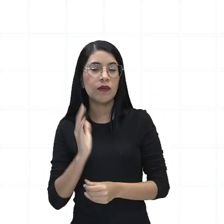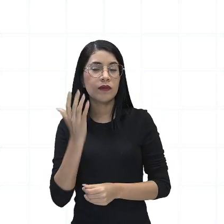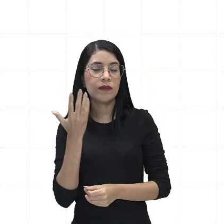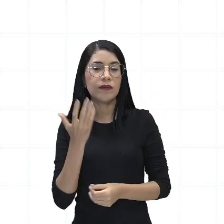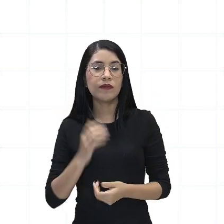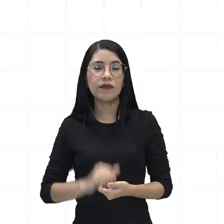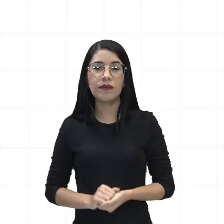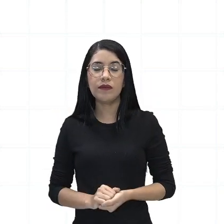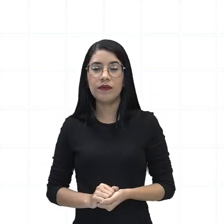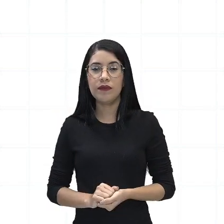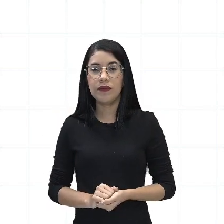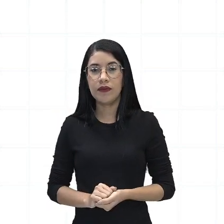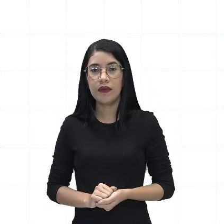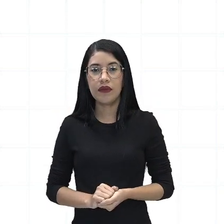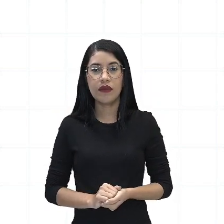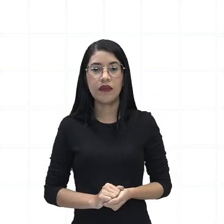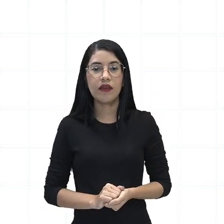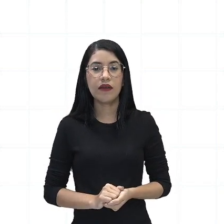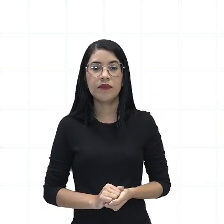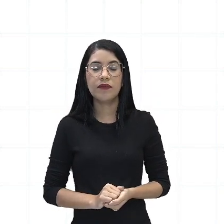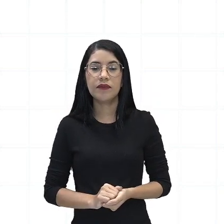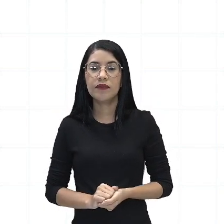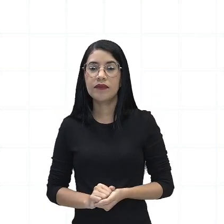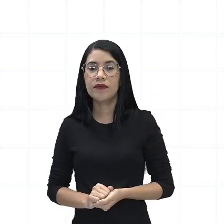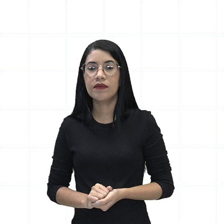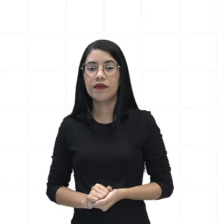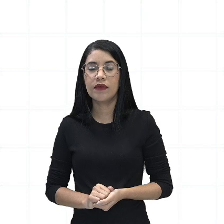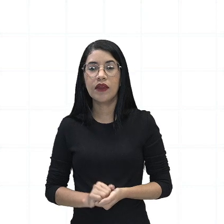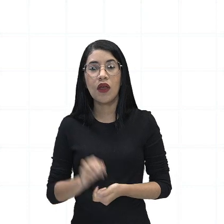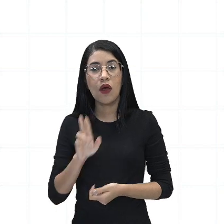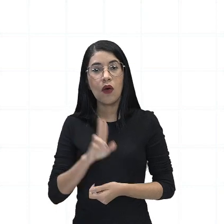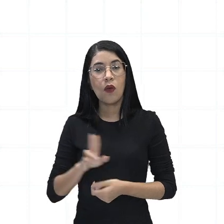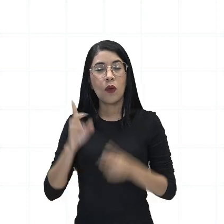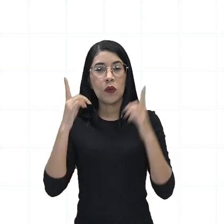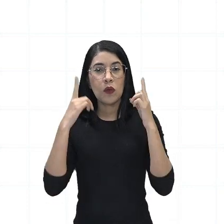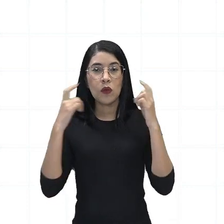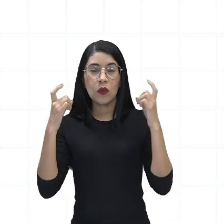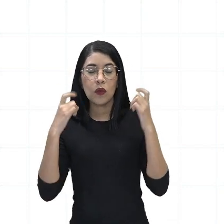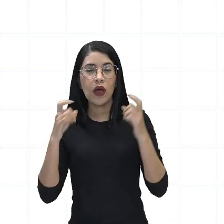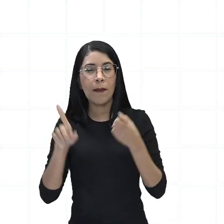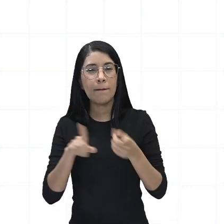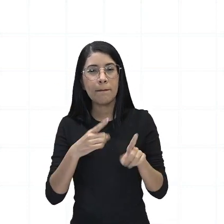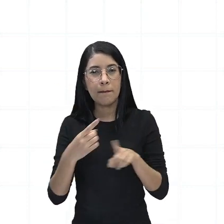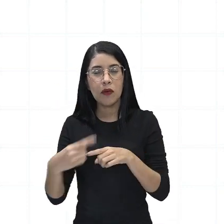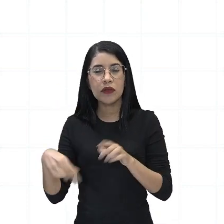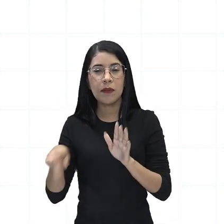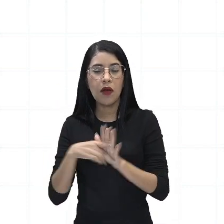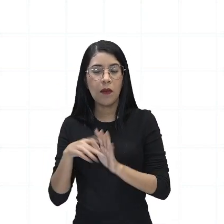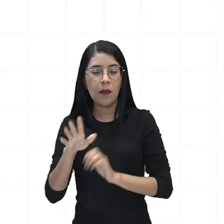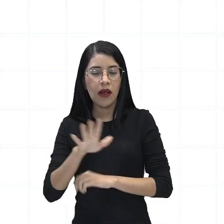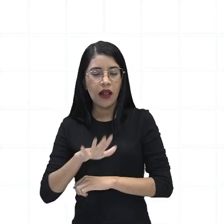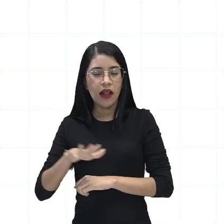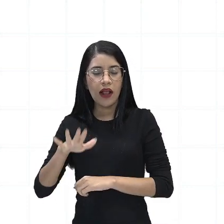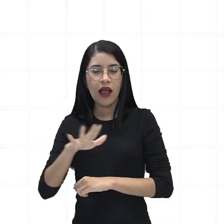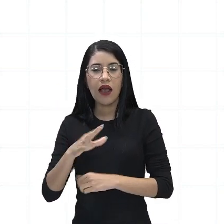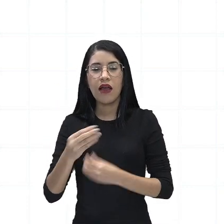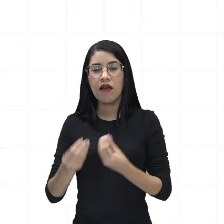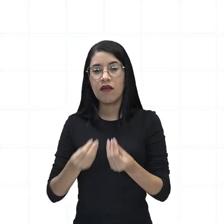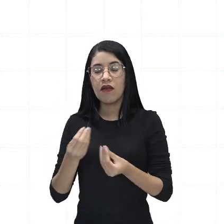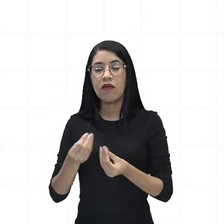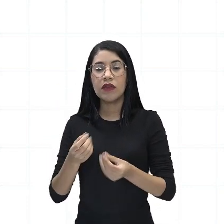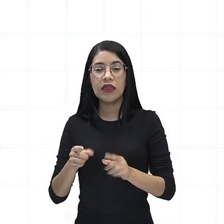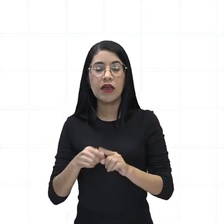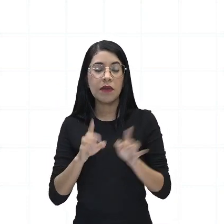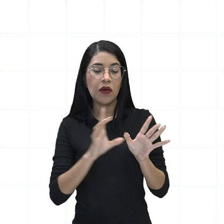efeitos especiais? O efeito de som, utilização de sons e músicas para criar atmosfera, fornecer